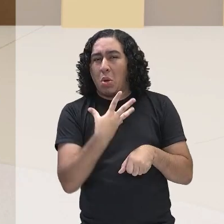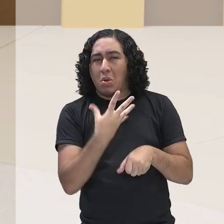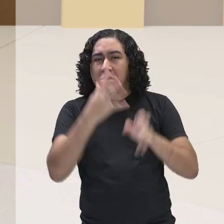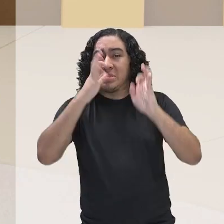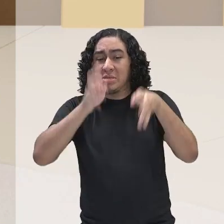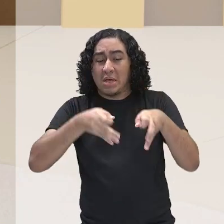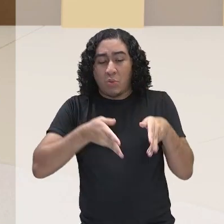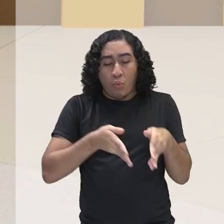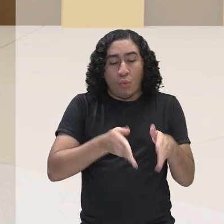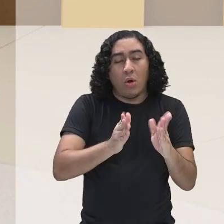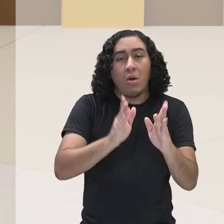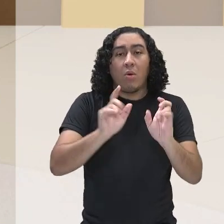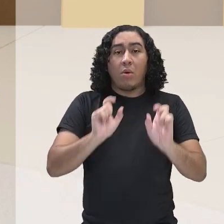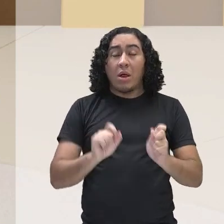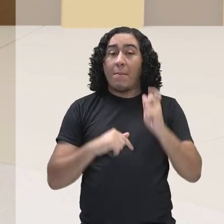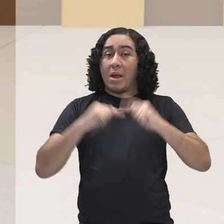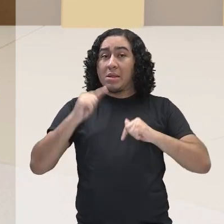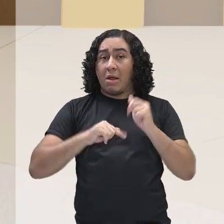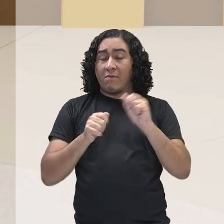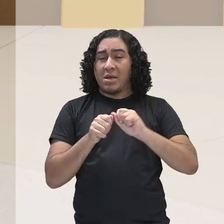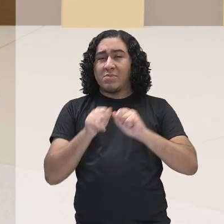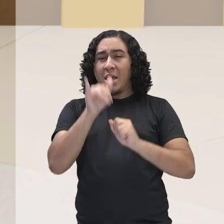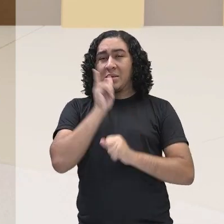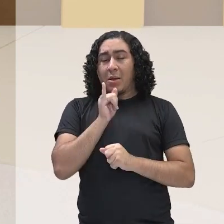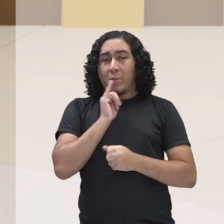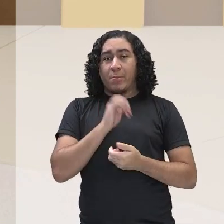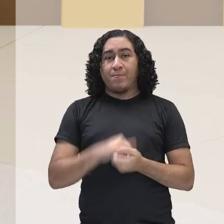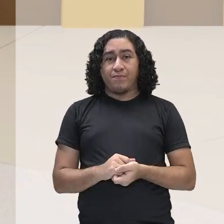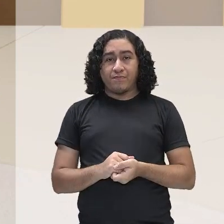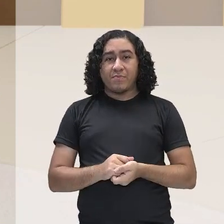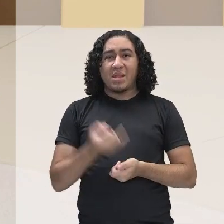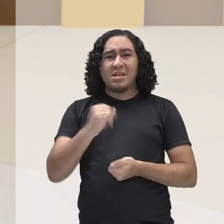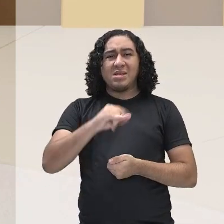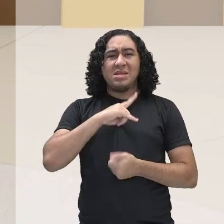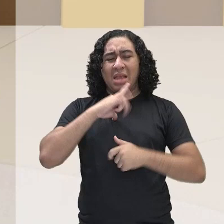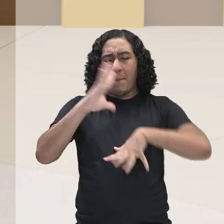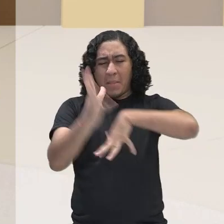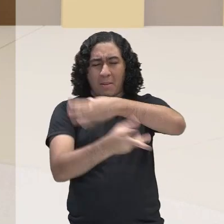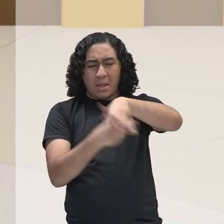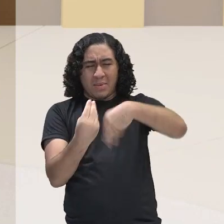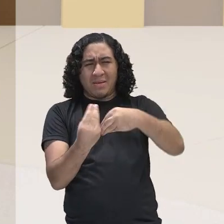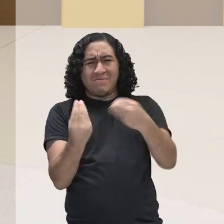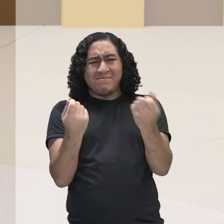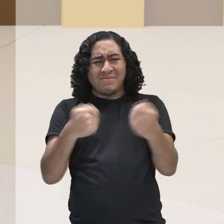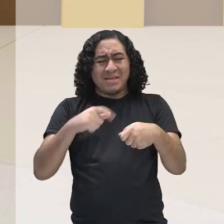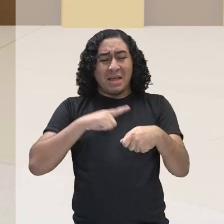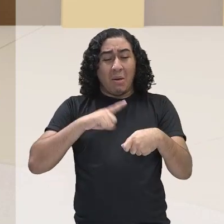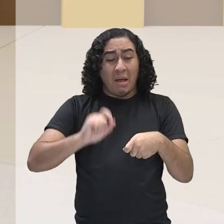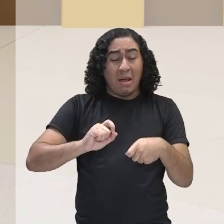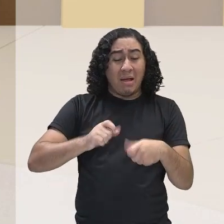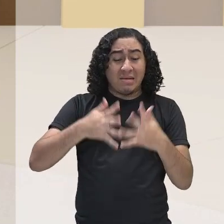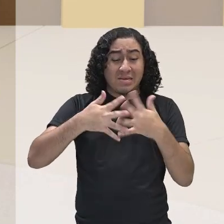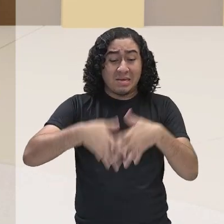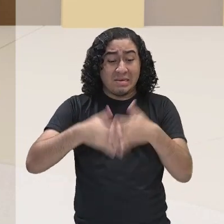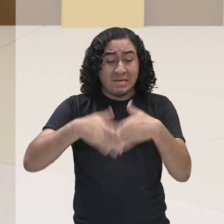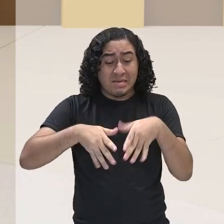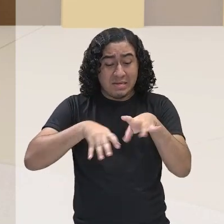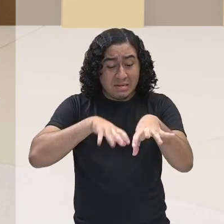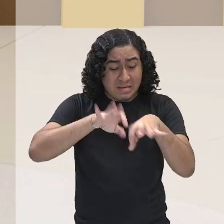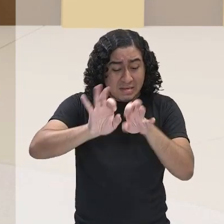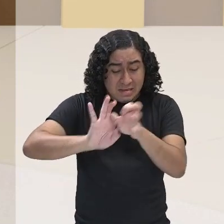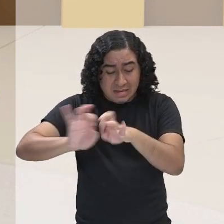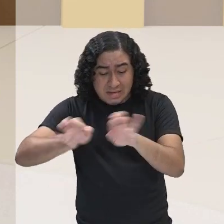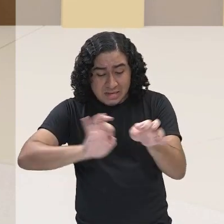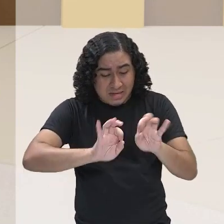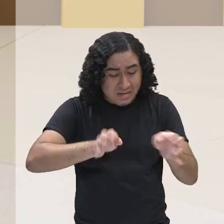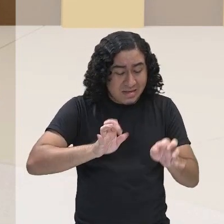que fazer com esse material. Por exemplo, se eu tenho tudo junto, eu vou ter um trabalho a mais de separar esse material.